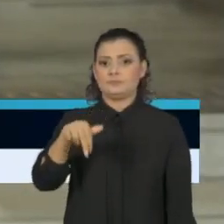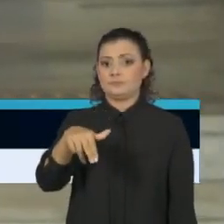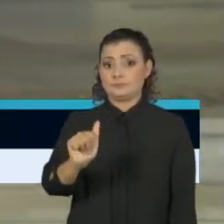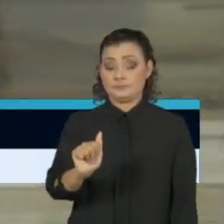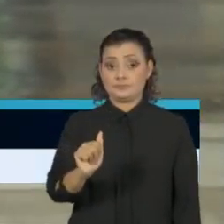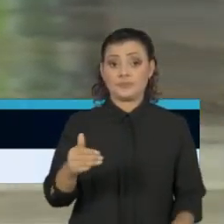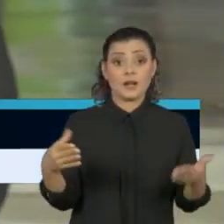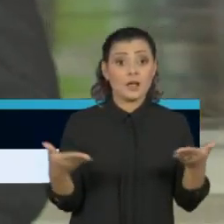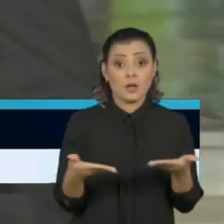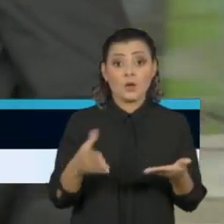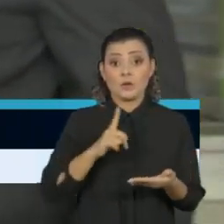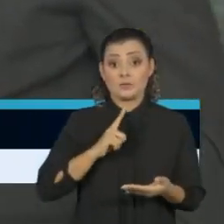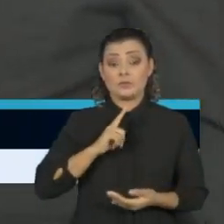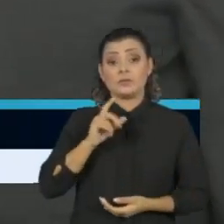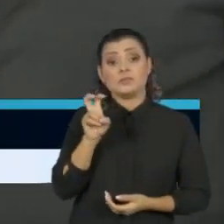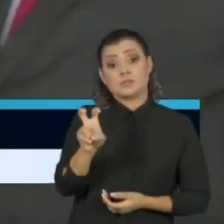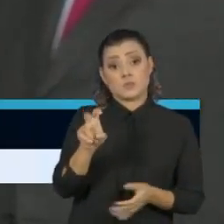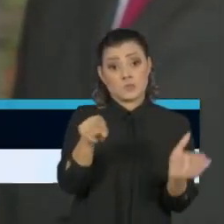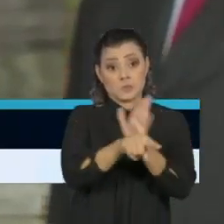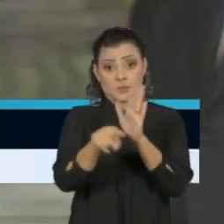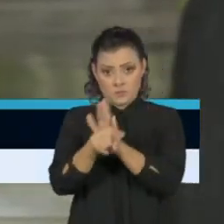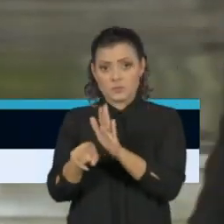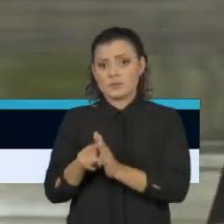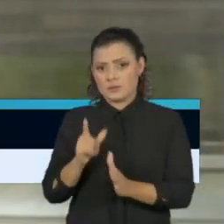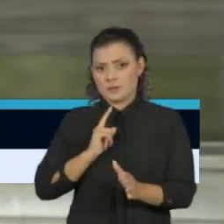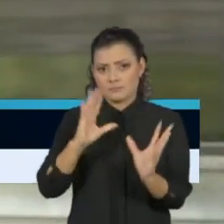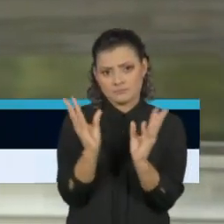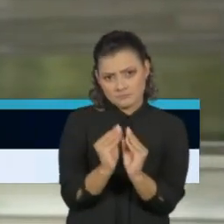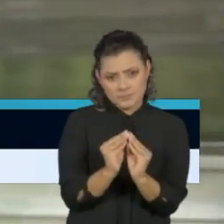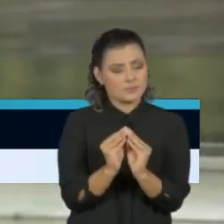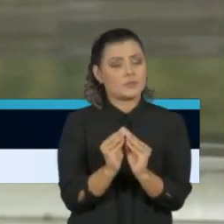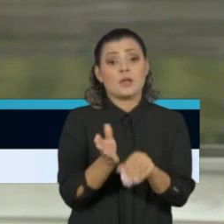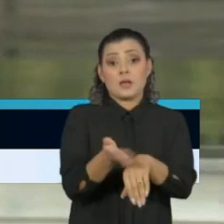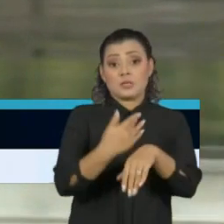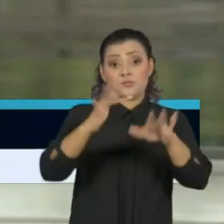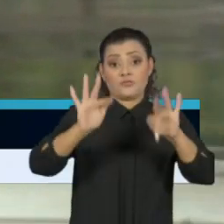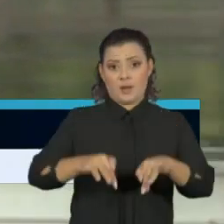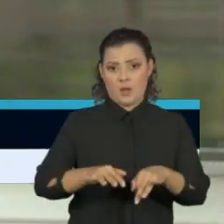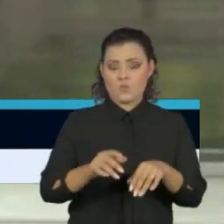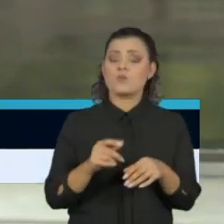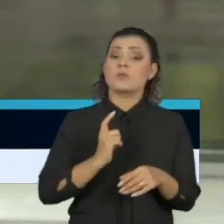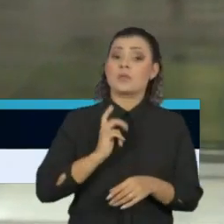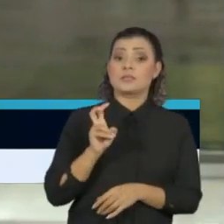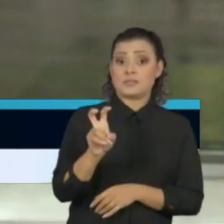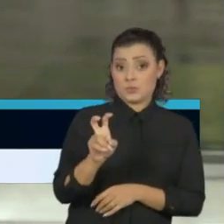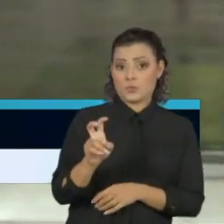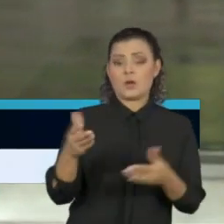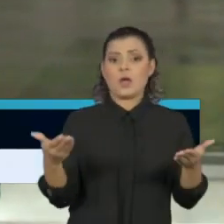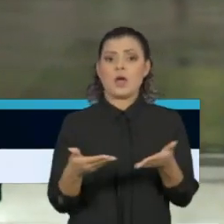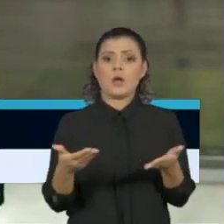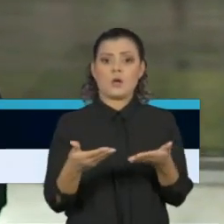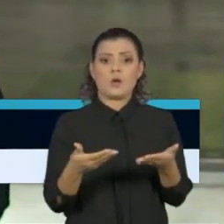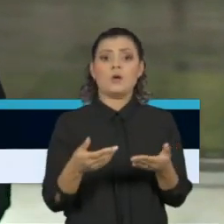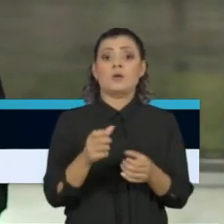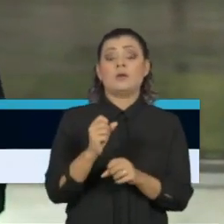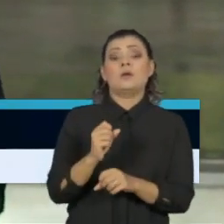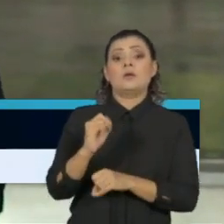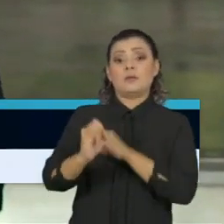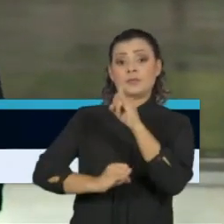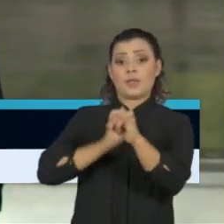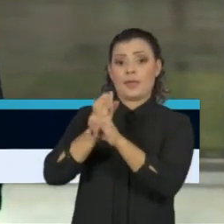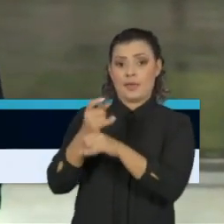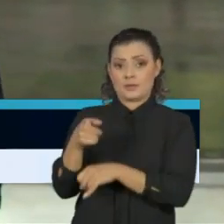Nós temos mais 5 perguntas antes de concluir a coletiva de hoje. Vamos agora a uma online,